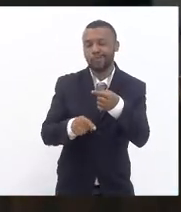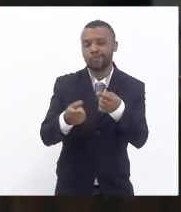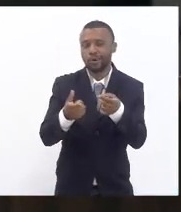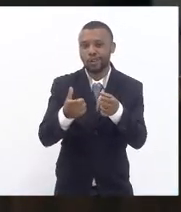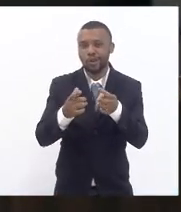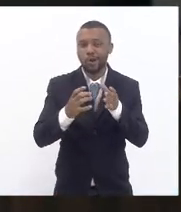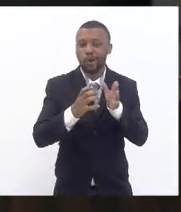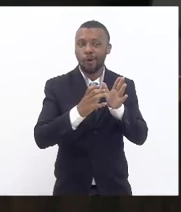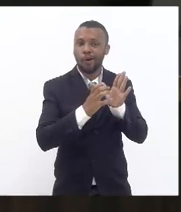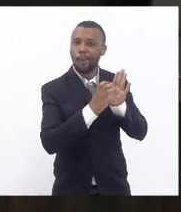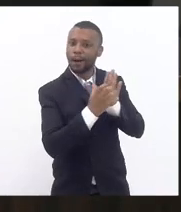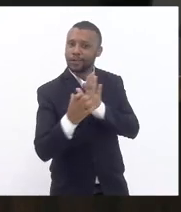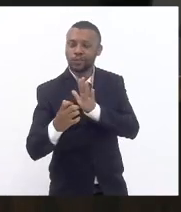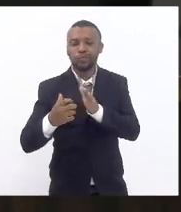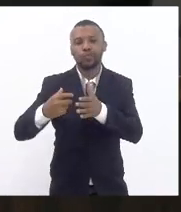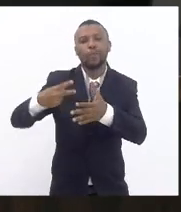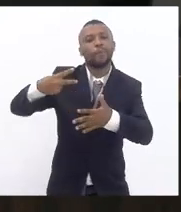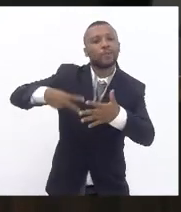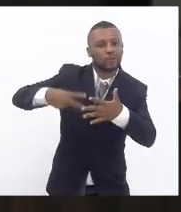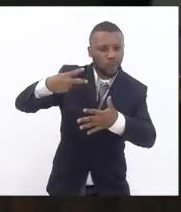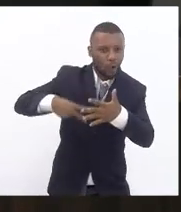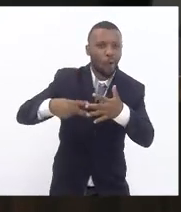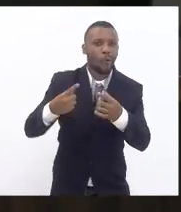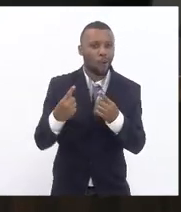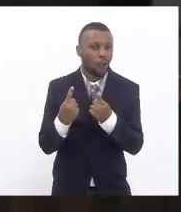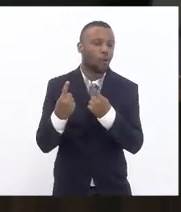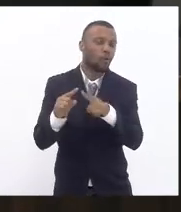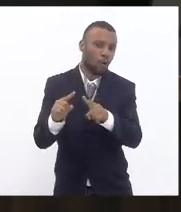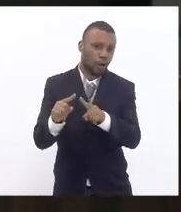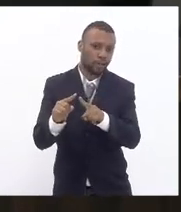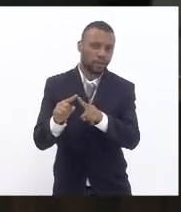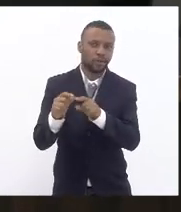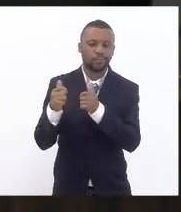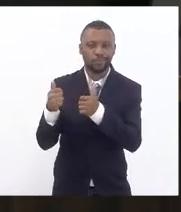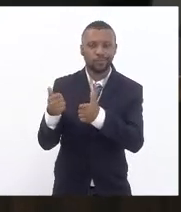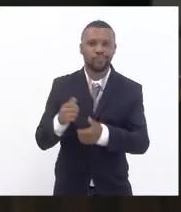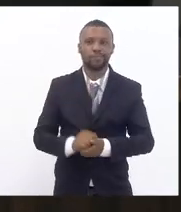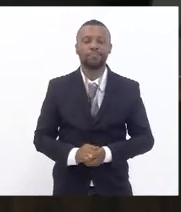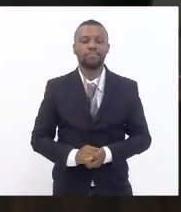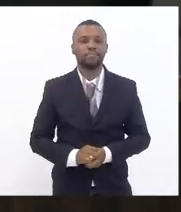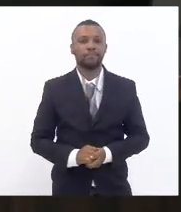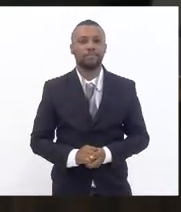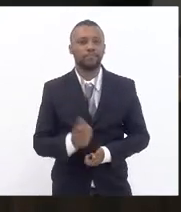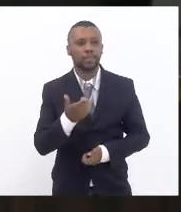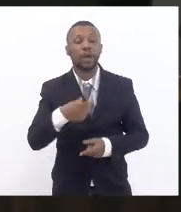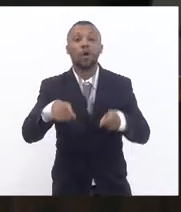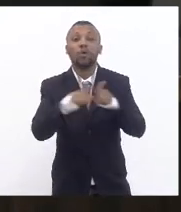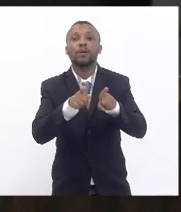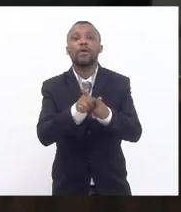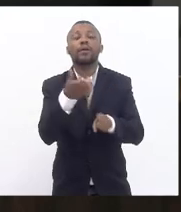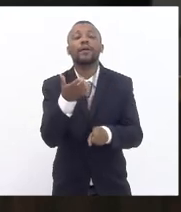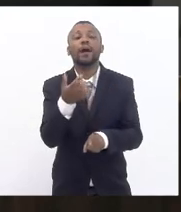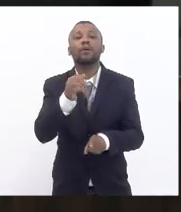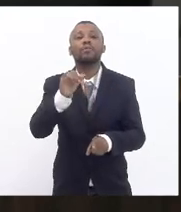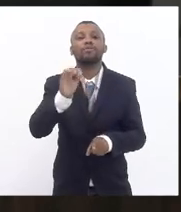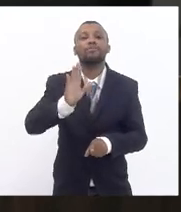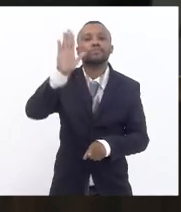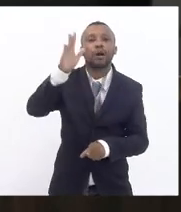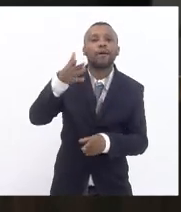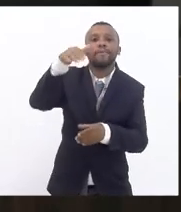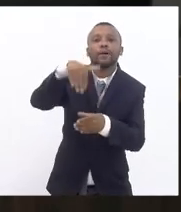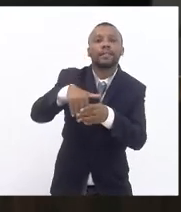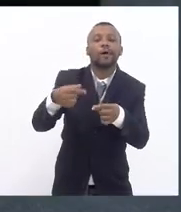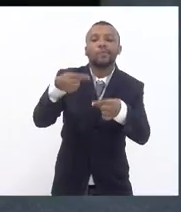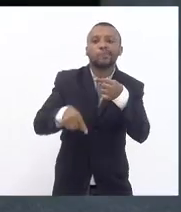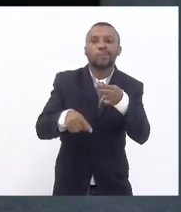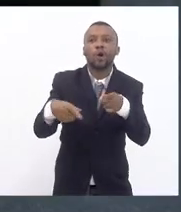PSOL conseguindo voto contrário, a resolução 484. Senhor presidente. Voto contrário também, senhor, presidente. Senhor presidente. Me abster,